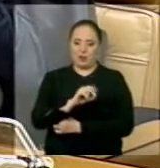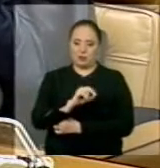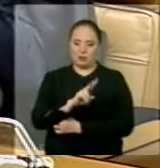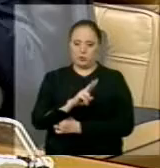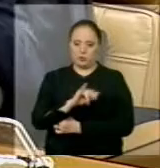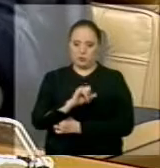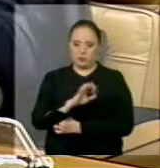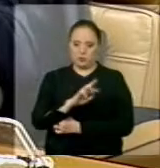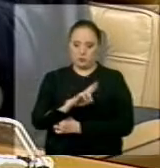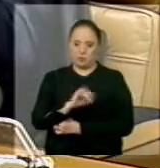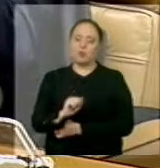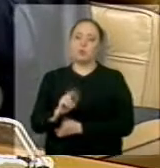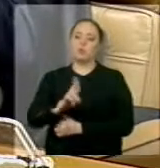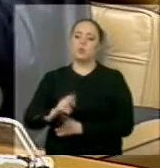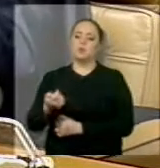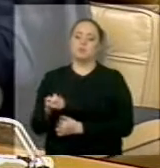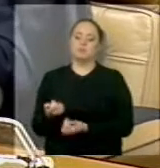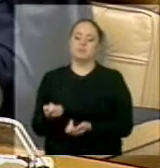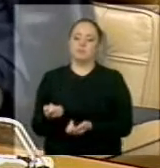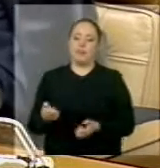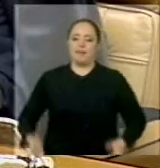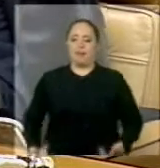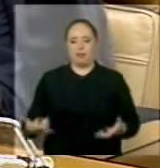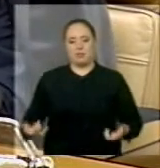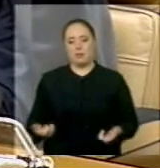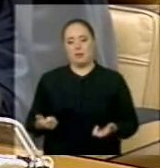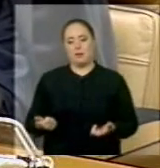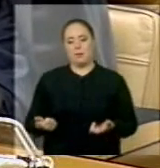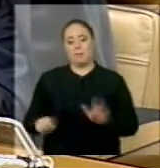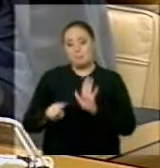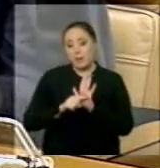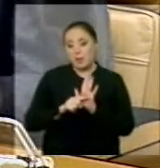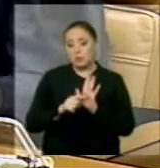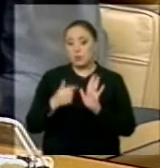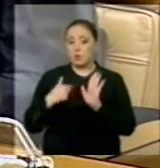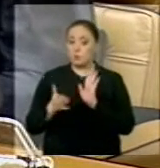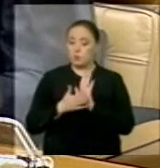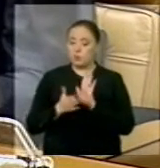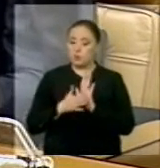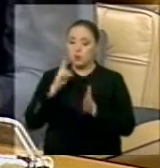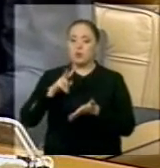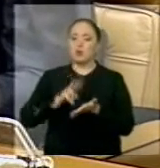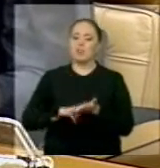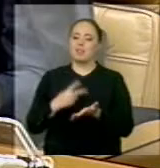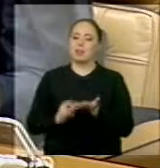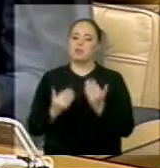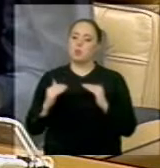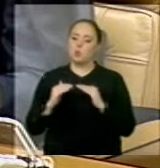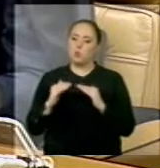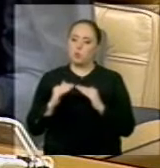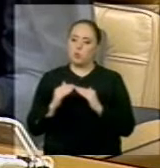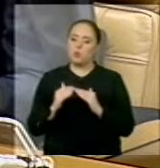consomem menos recursos financeiros e de pessoal, proponho que se confira interpretação conforme